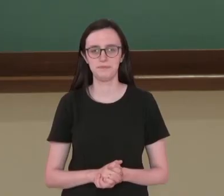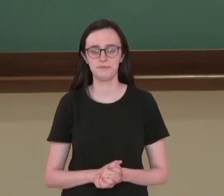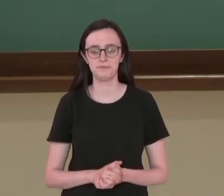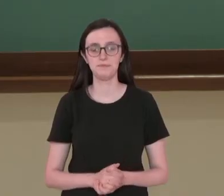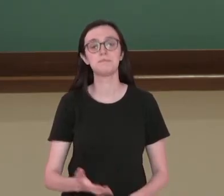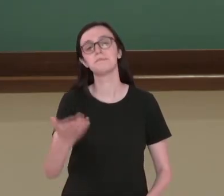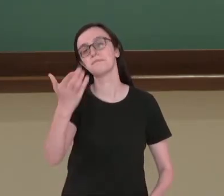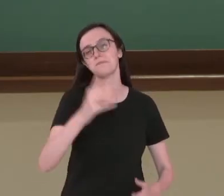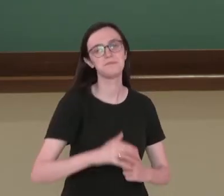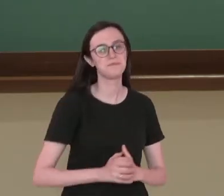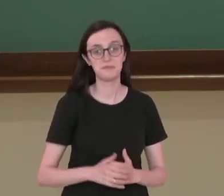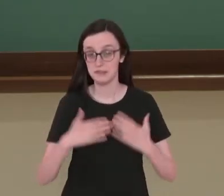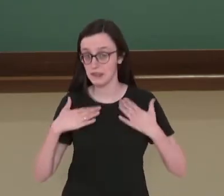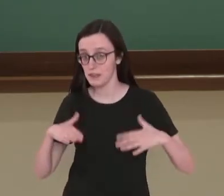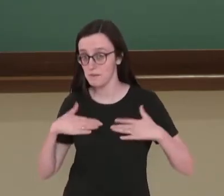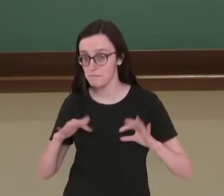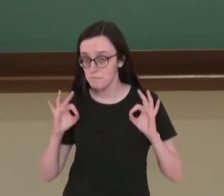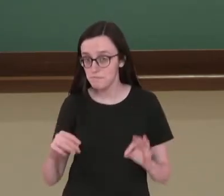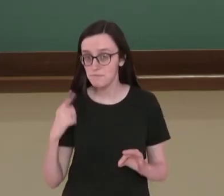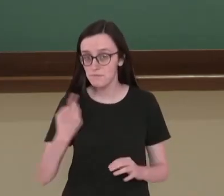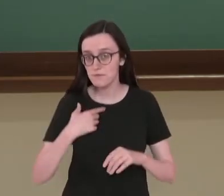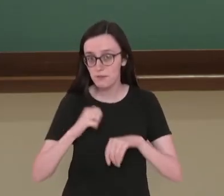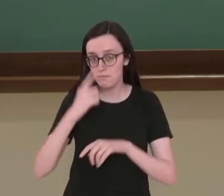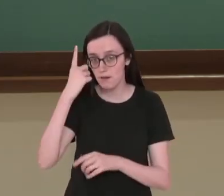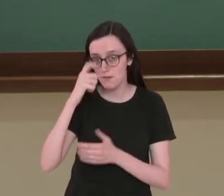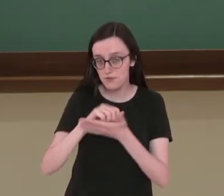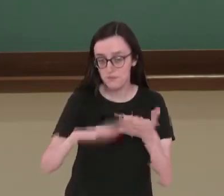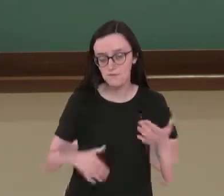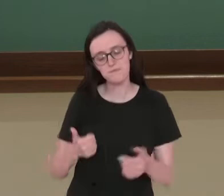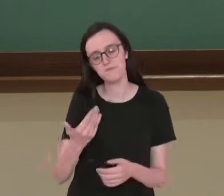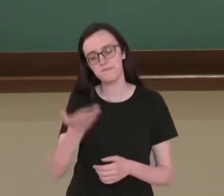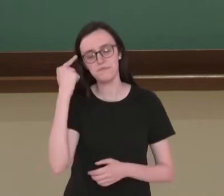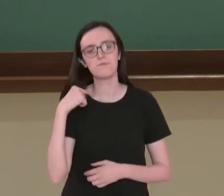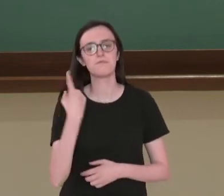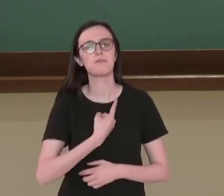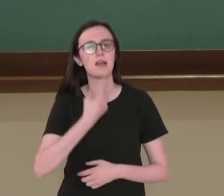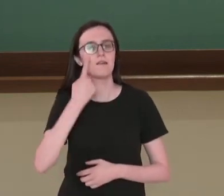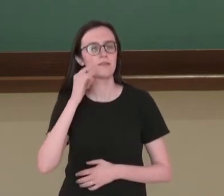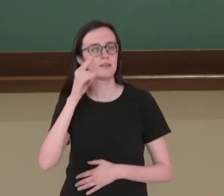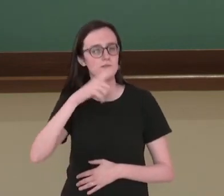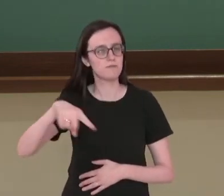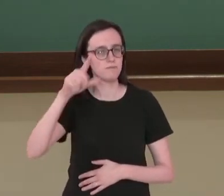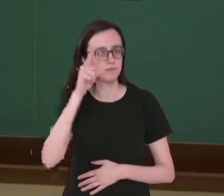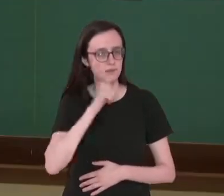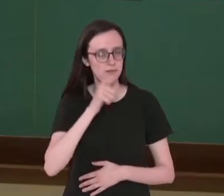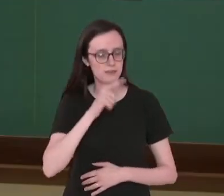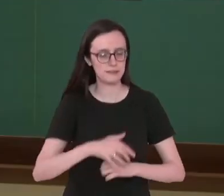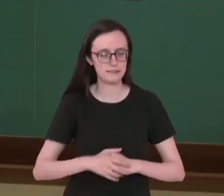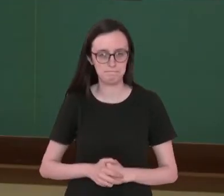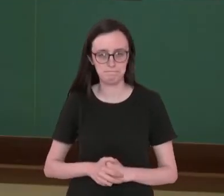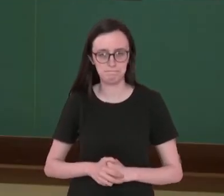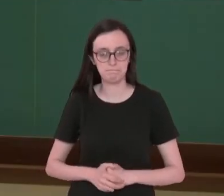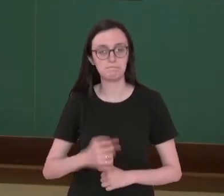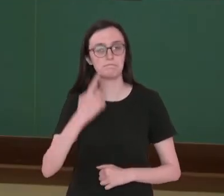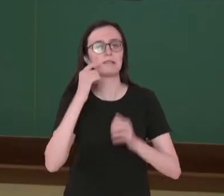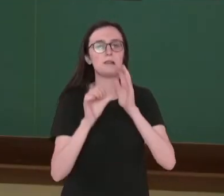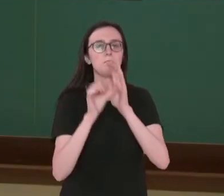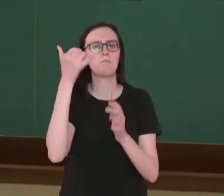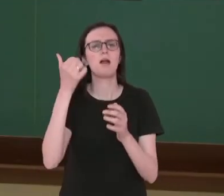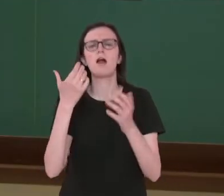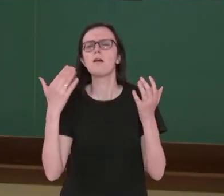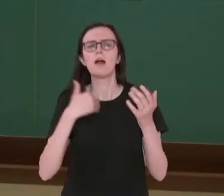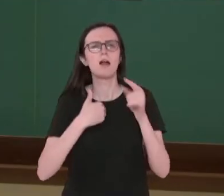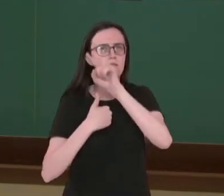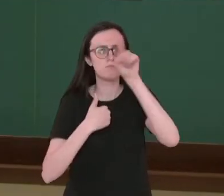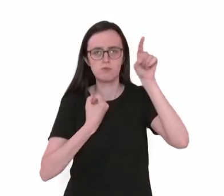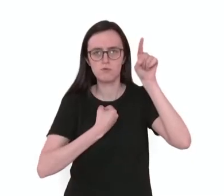E a galera, tranquilo para resolver esse exercício? Vamos lá então para verificar se vocês conseguiram. Então, primeiro, quanto eu preciso